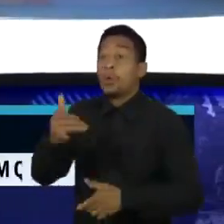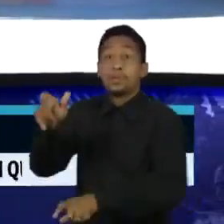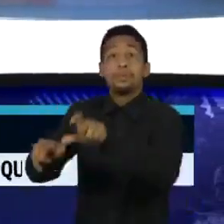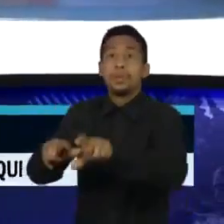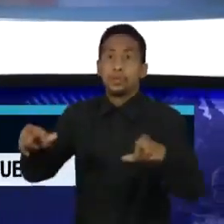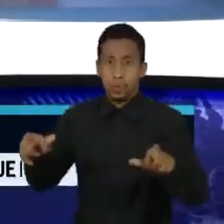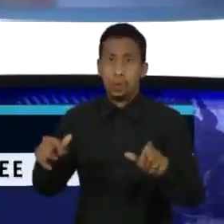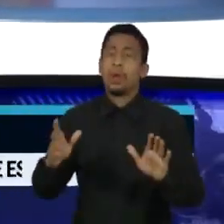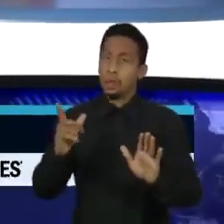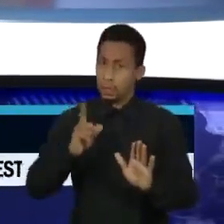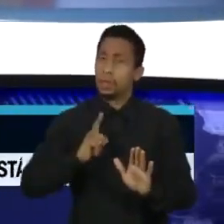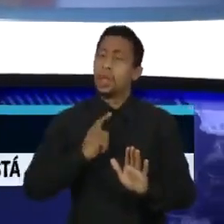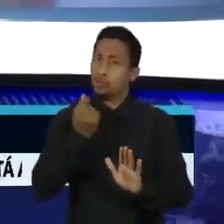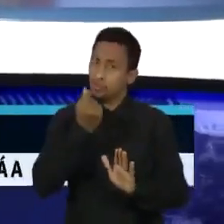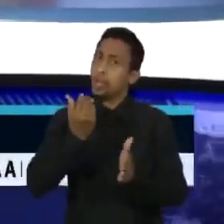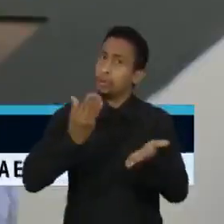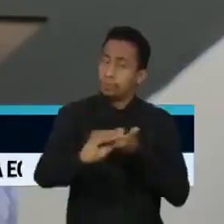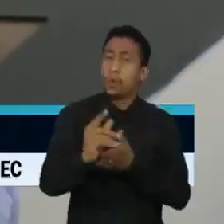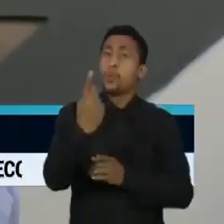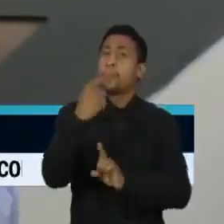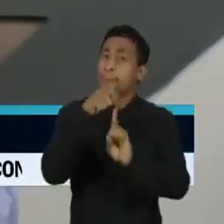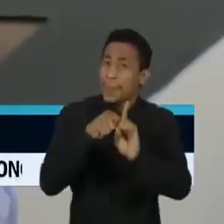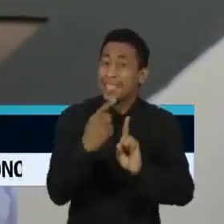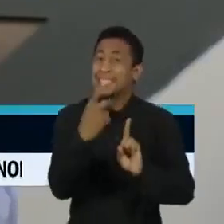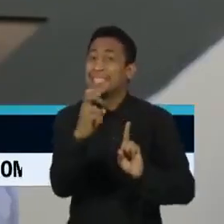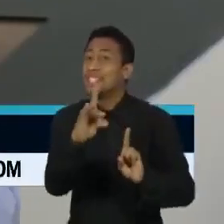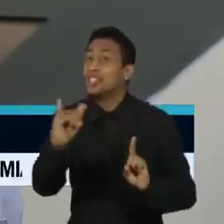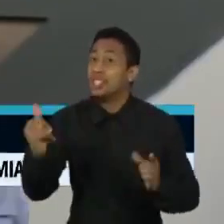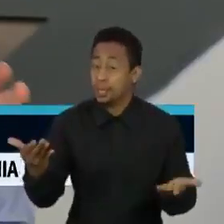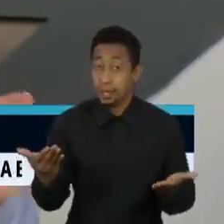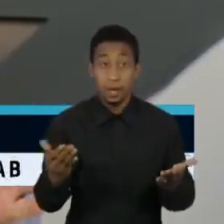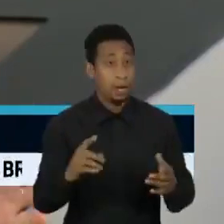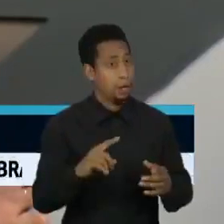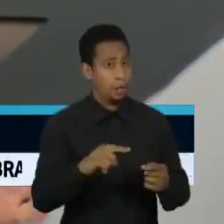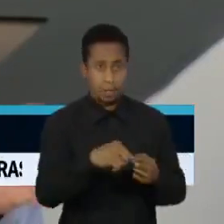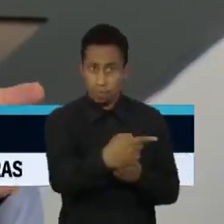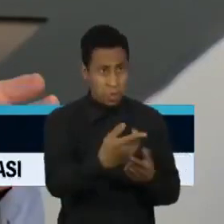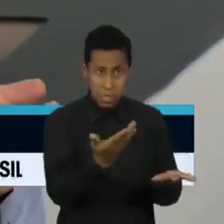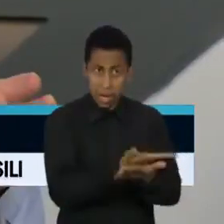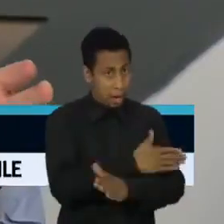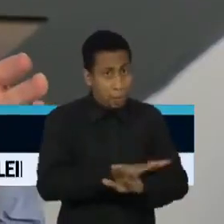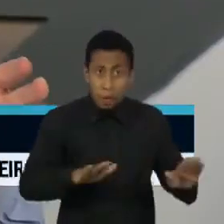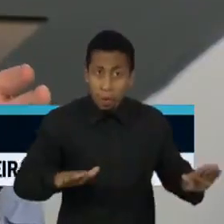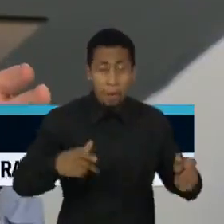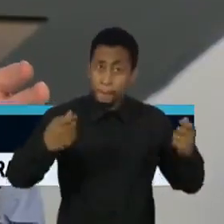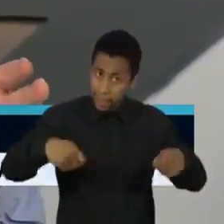para 1 mês e meio. E depois? Depois não tem mais. Depois tem que aprovar outra. Porque